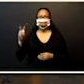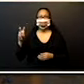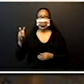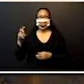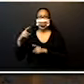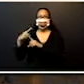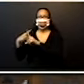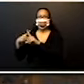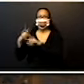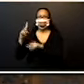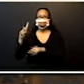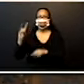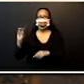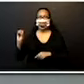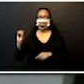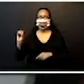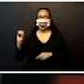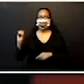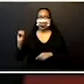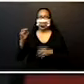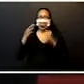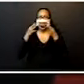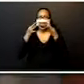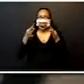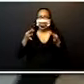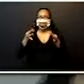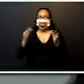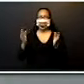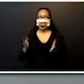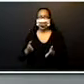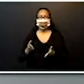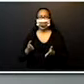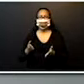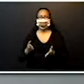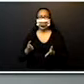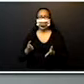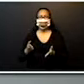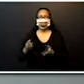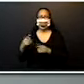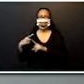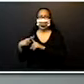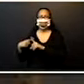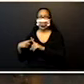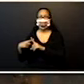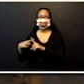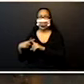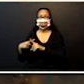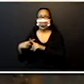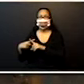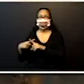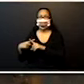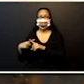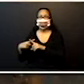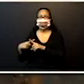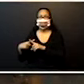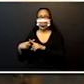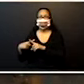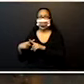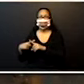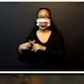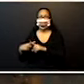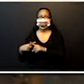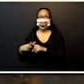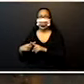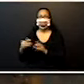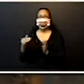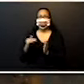10. Prestem bastante atenção agora. Na multiplicação, quando o final, ó,